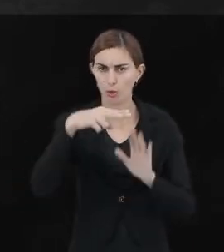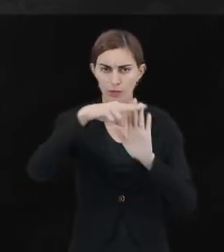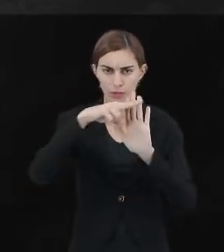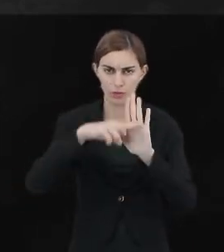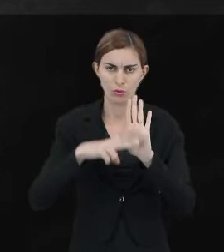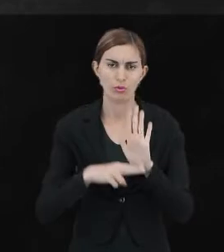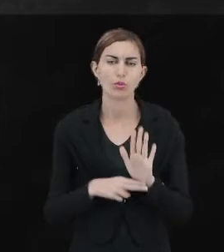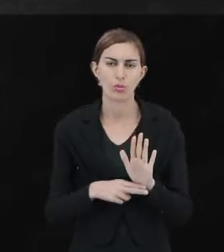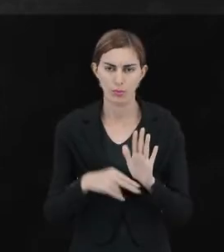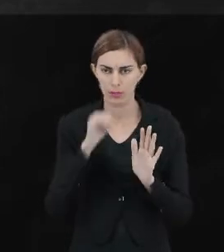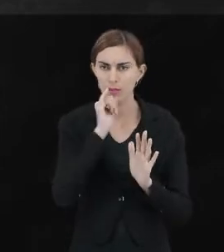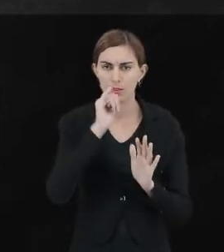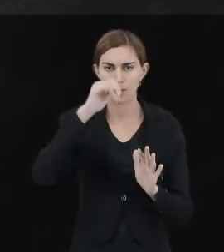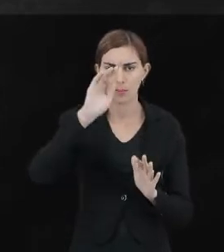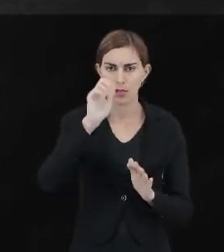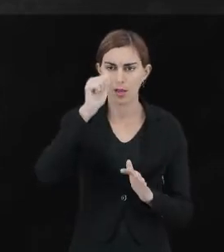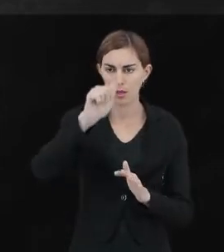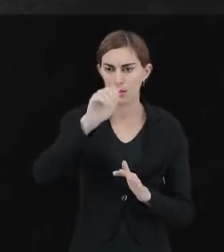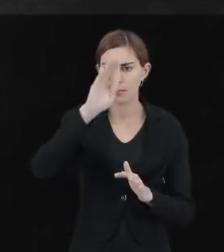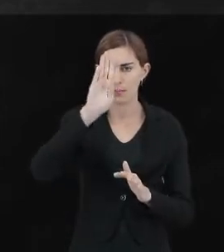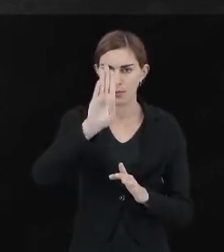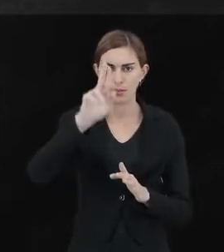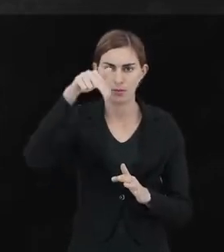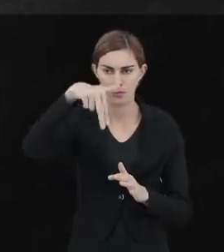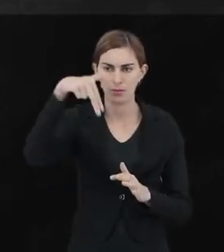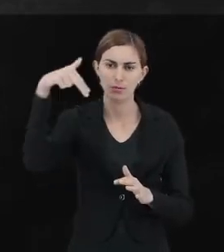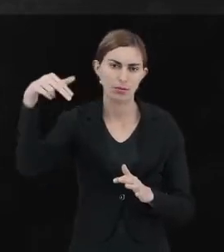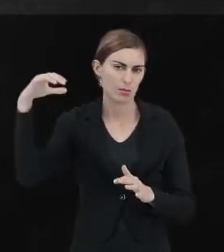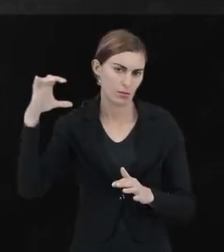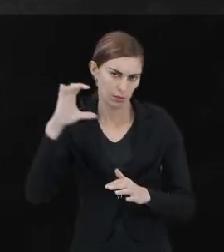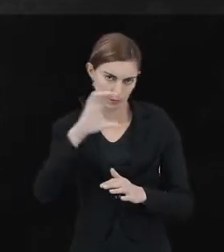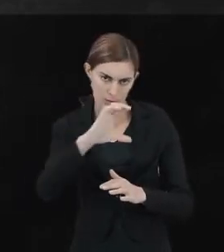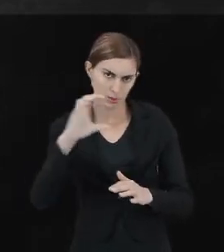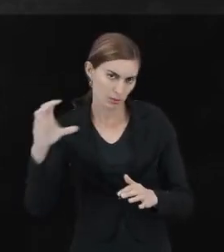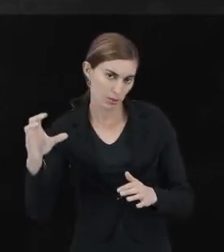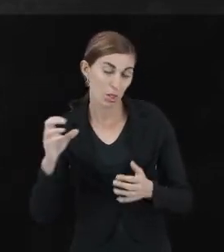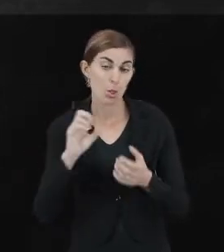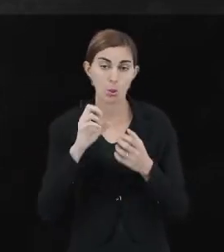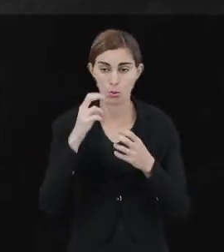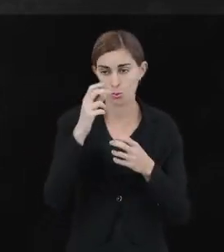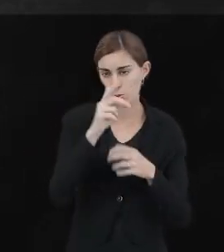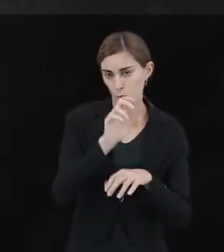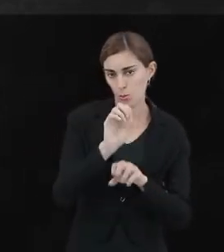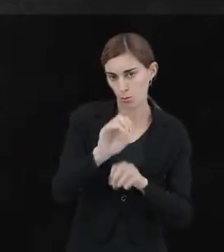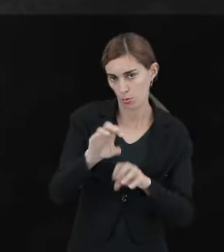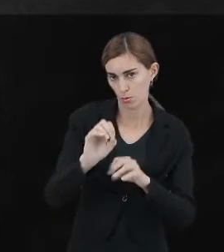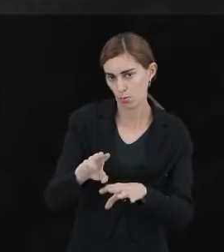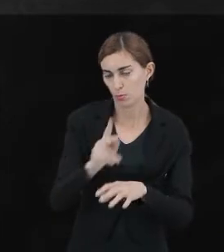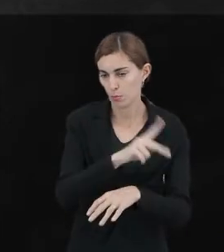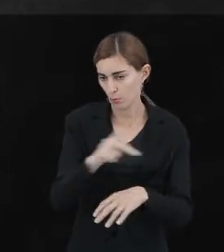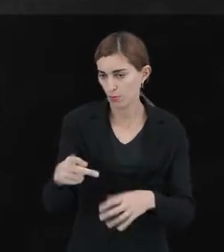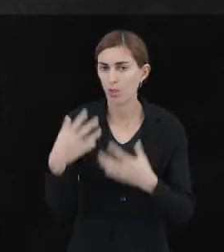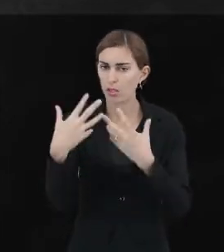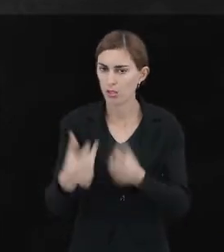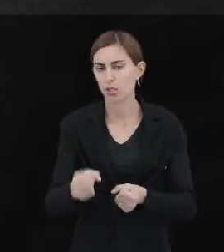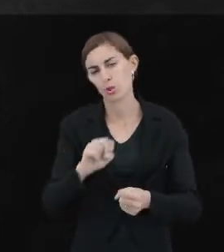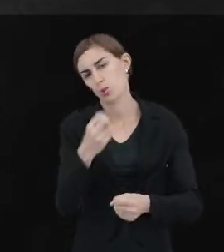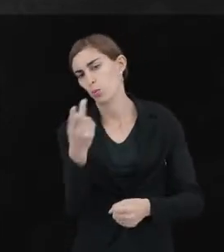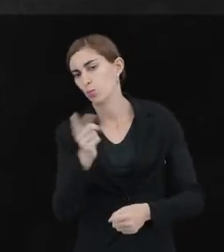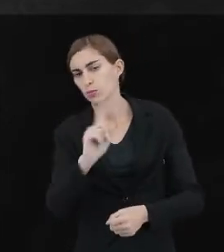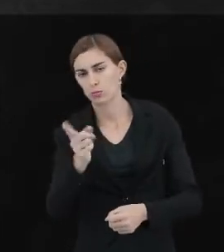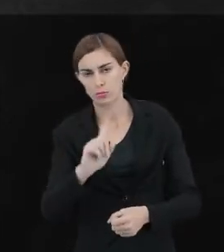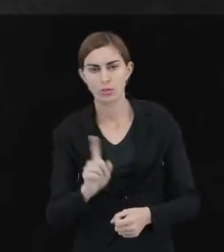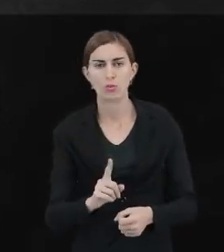nova norma, a exemplo da BNCC, os educadores a incorporam ou não, mas nem sempre